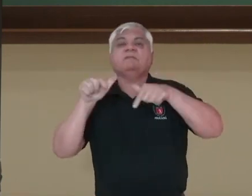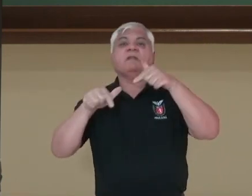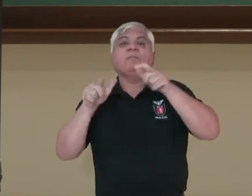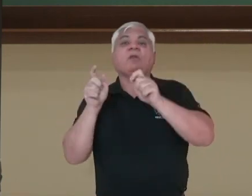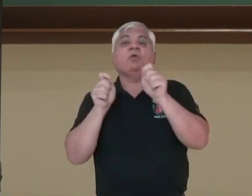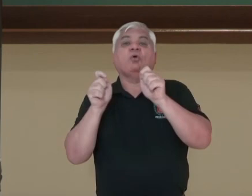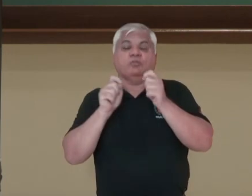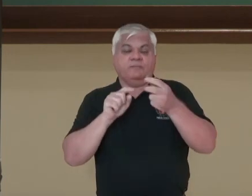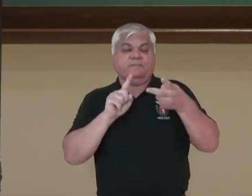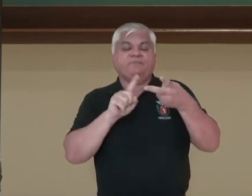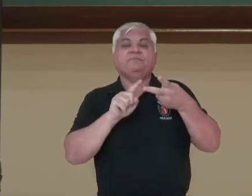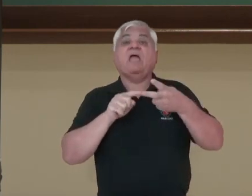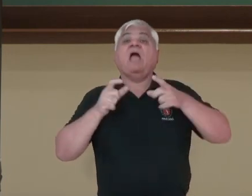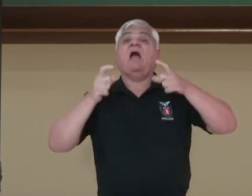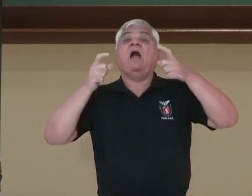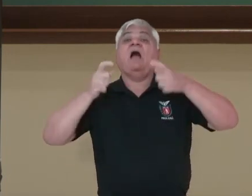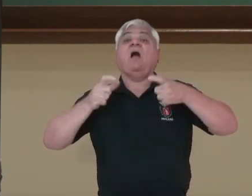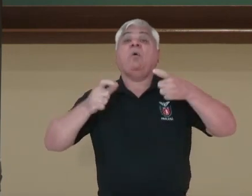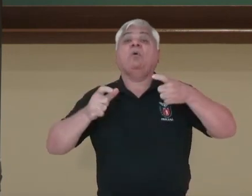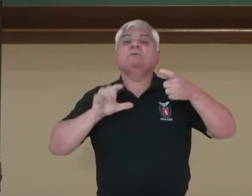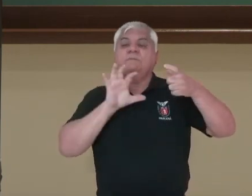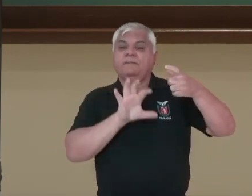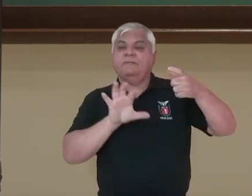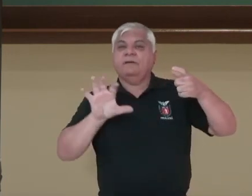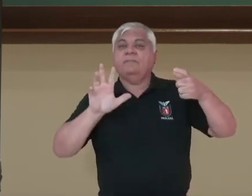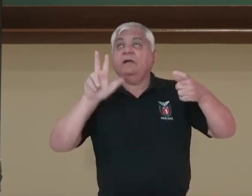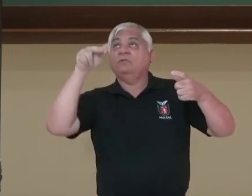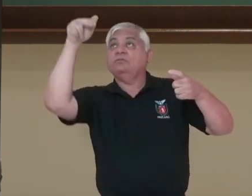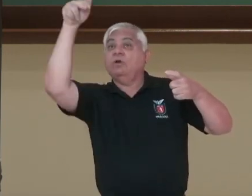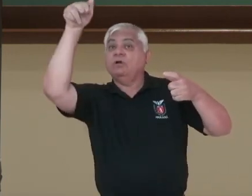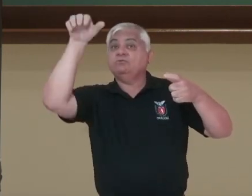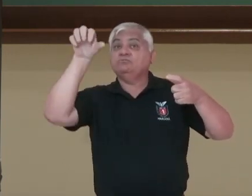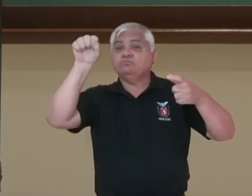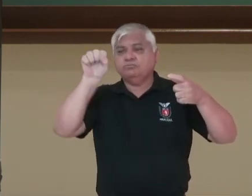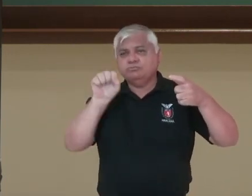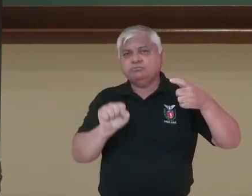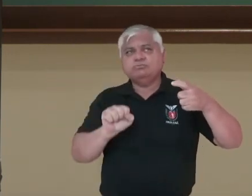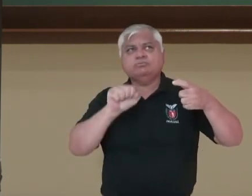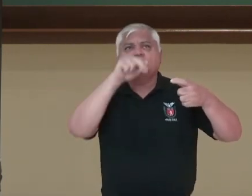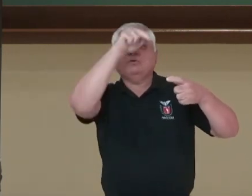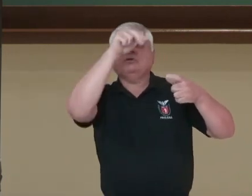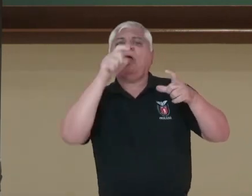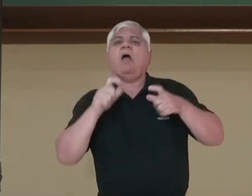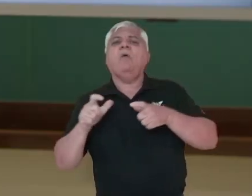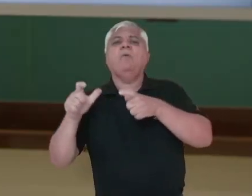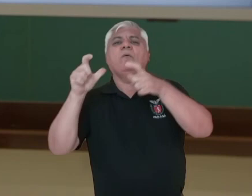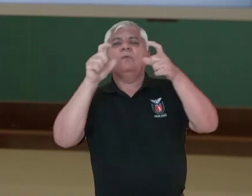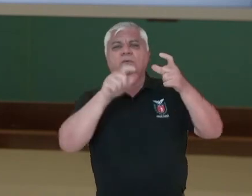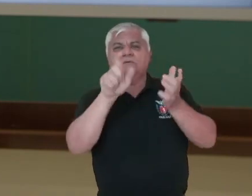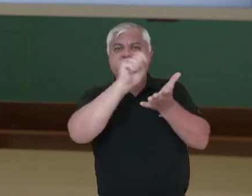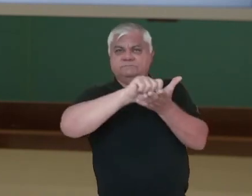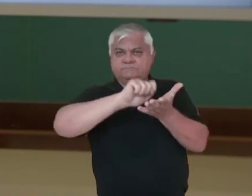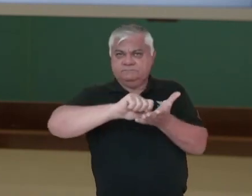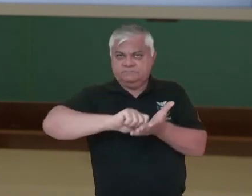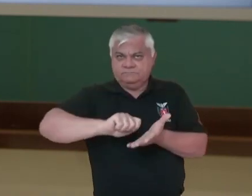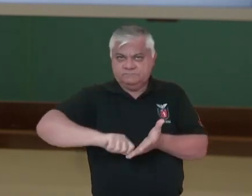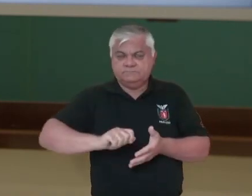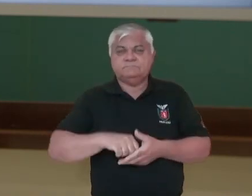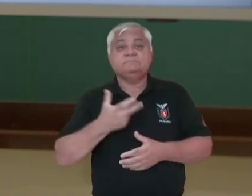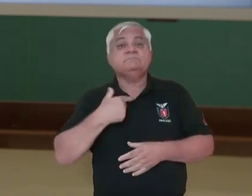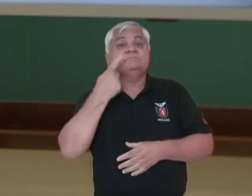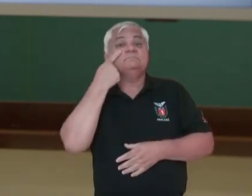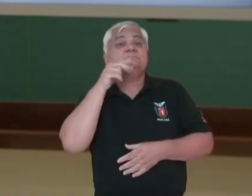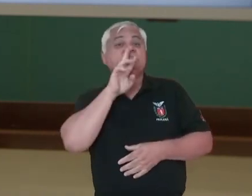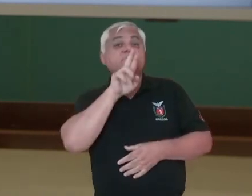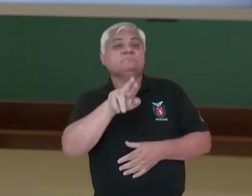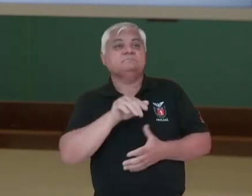do Brasil ela aconteceu ao longo da ocupação e da formação do território. Vamos juntos ali ver a nossa resposta.